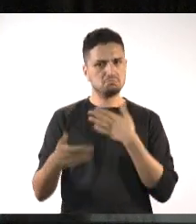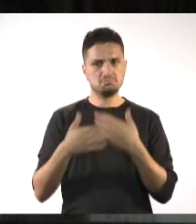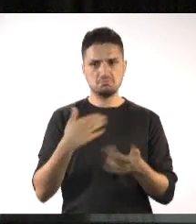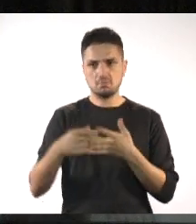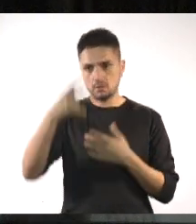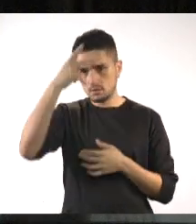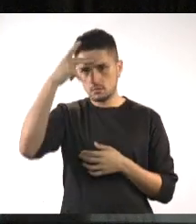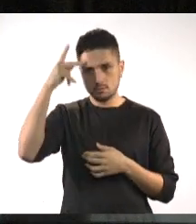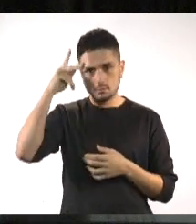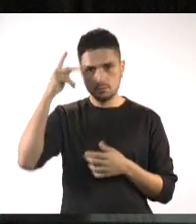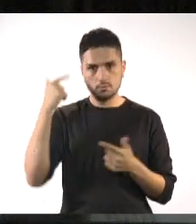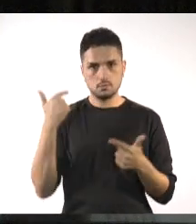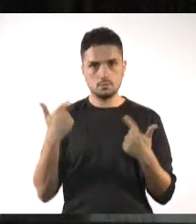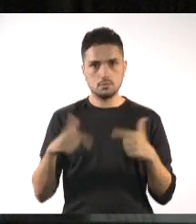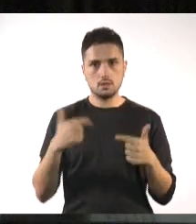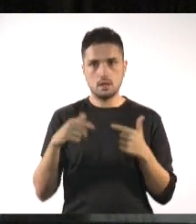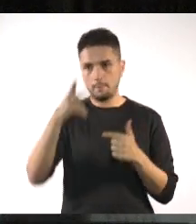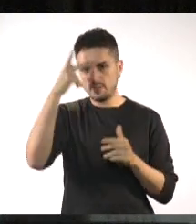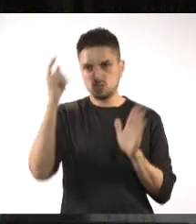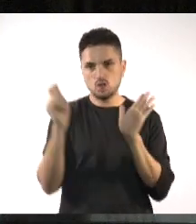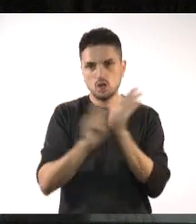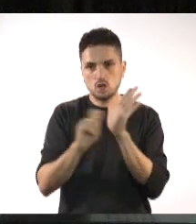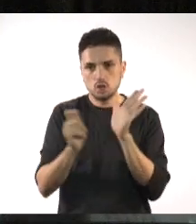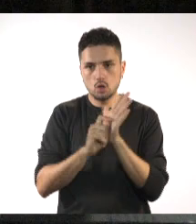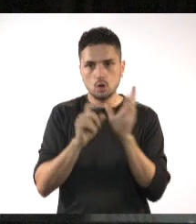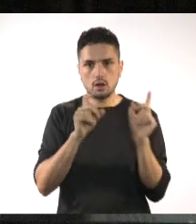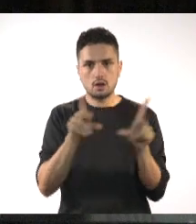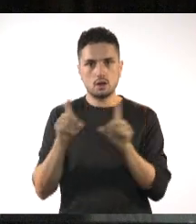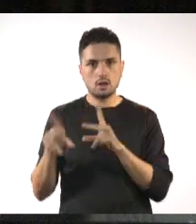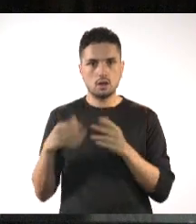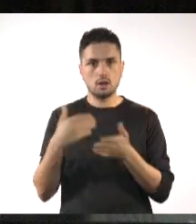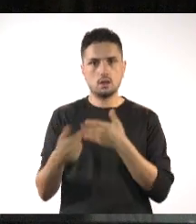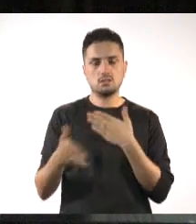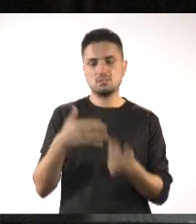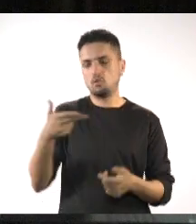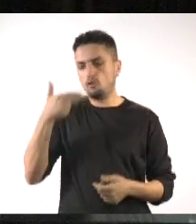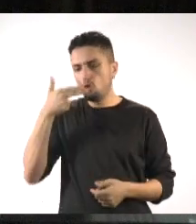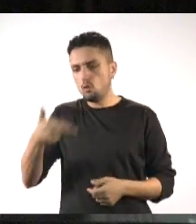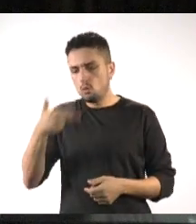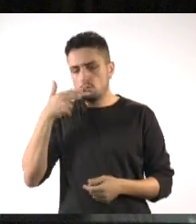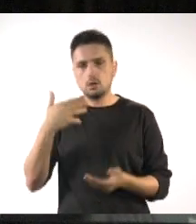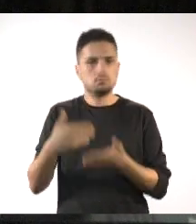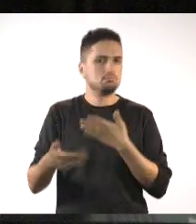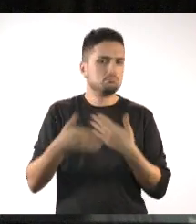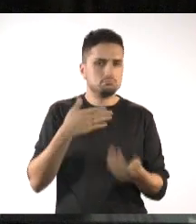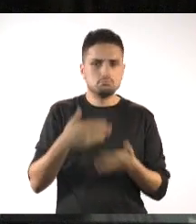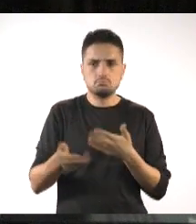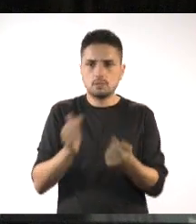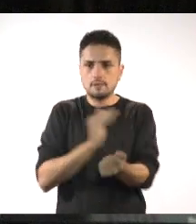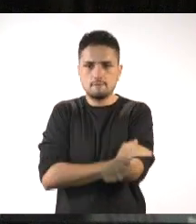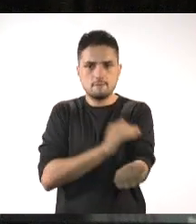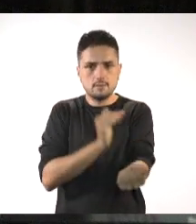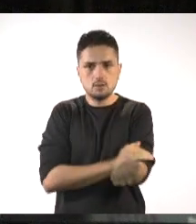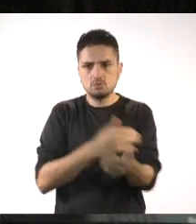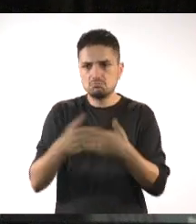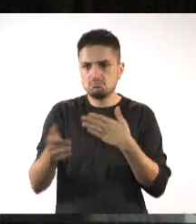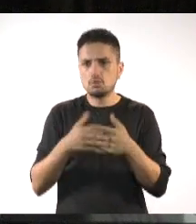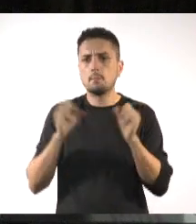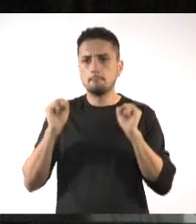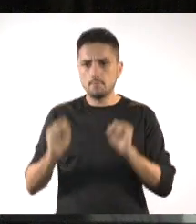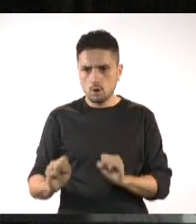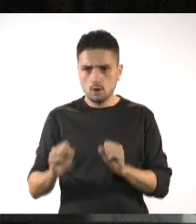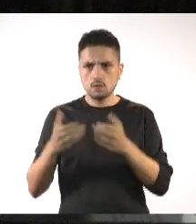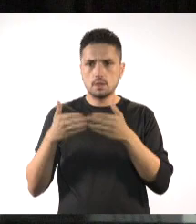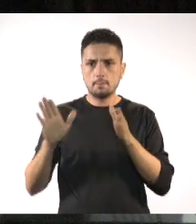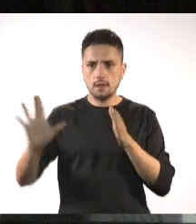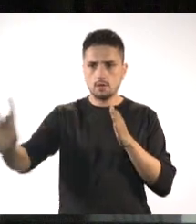com drogado, roubando, viciado, mas então são lá abertos e eles chegam, e vocês depois vão ter